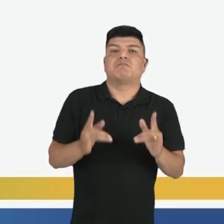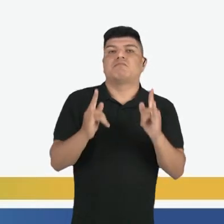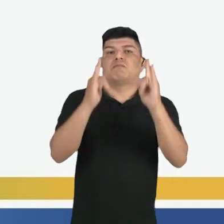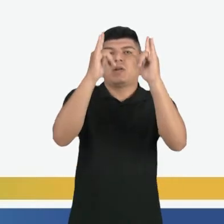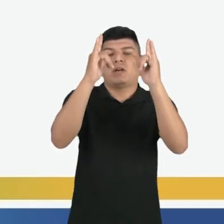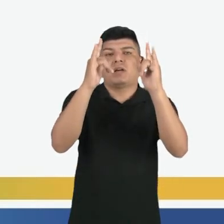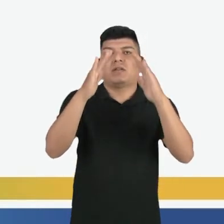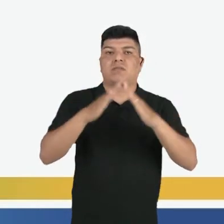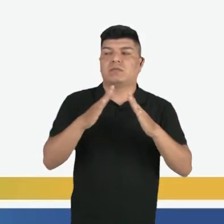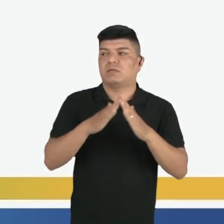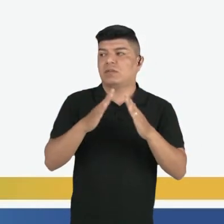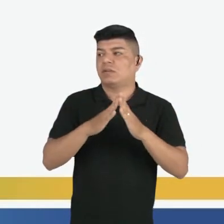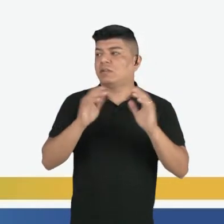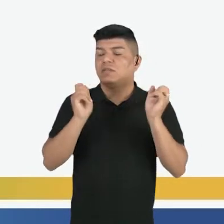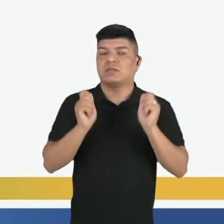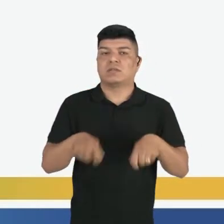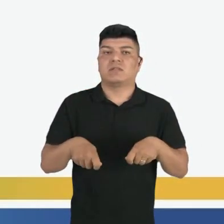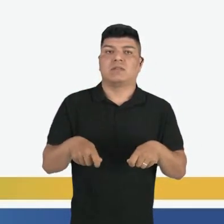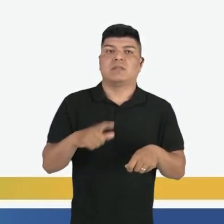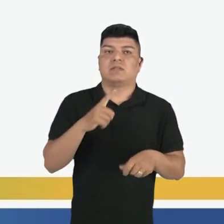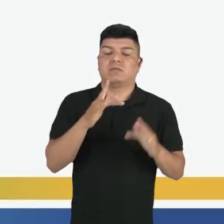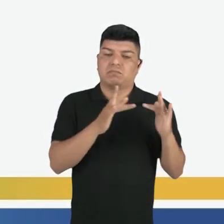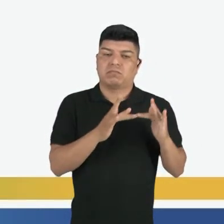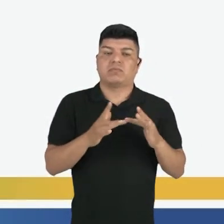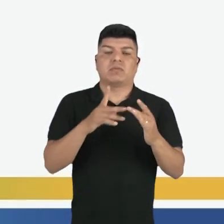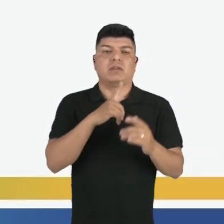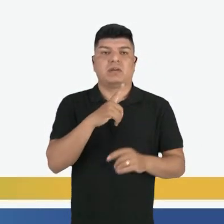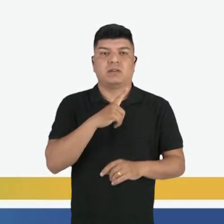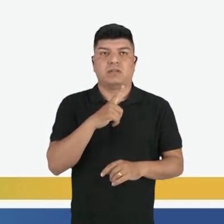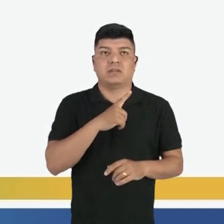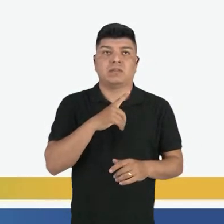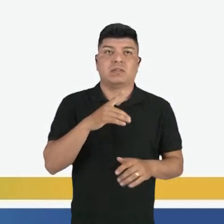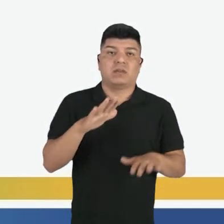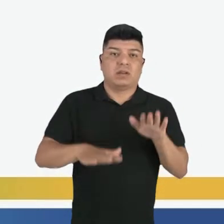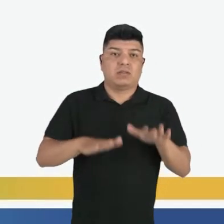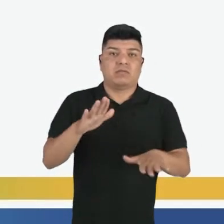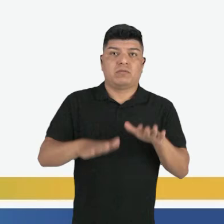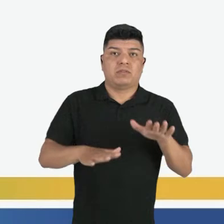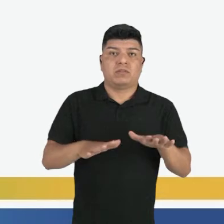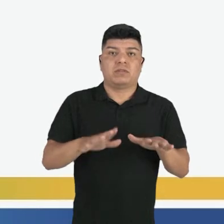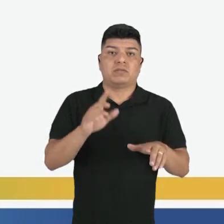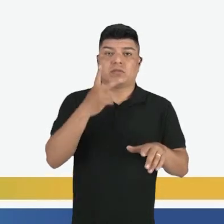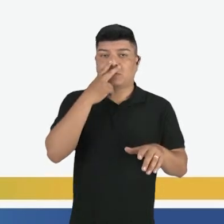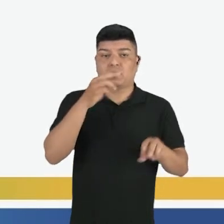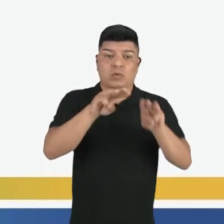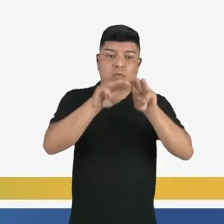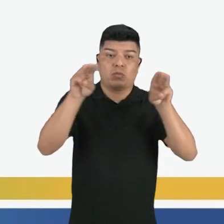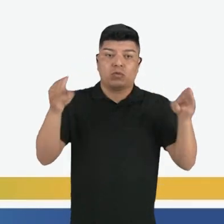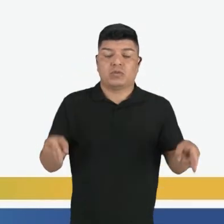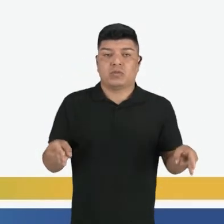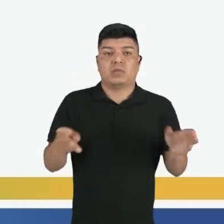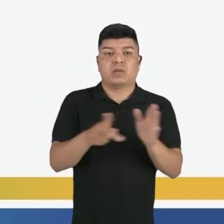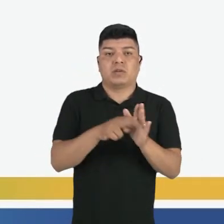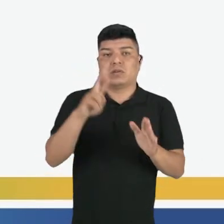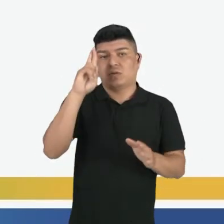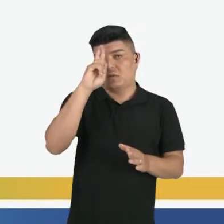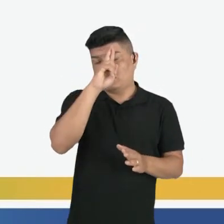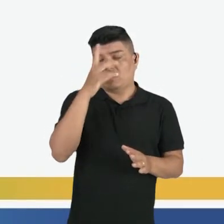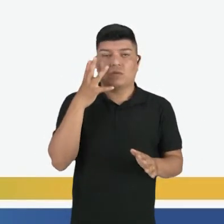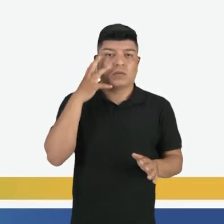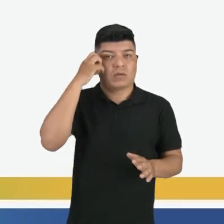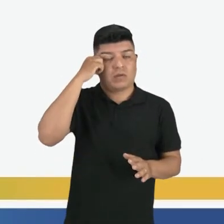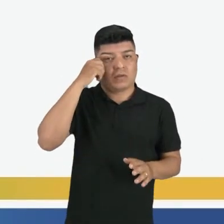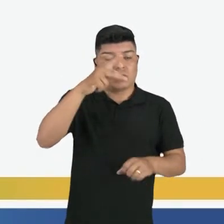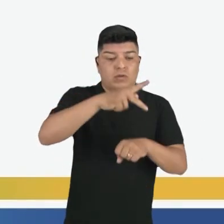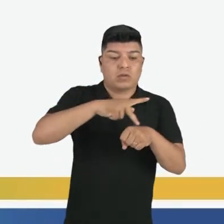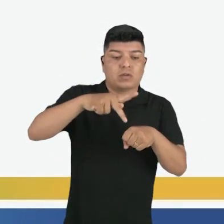casa, algo que eu possa ali ter contato e em muitos casos se torna museu porque é um patrimônio histórico, às